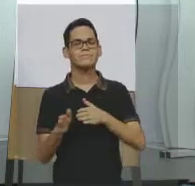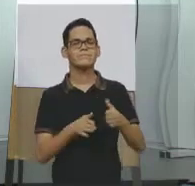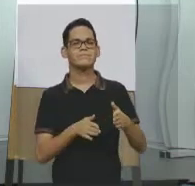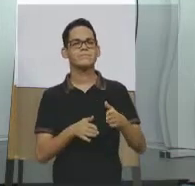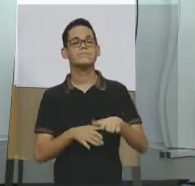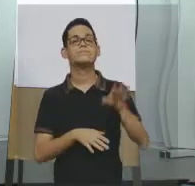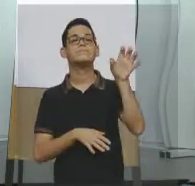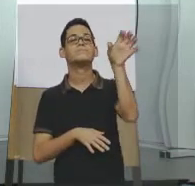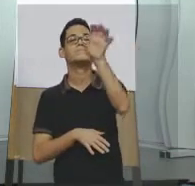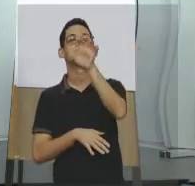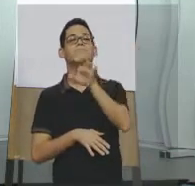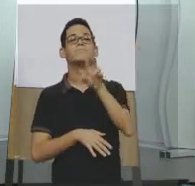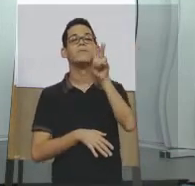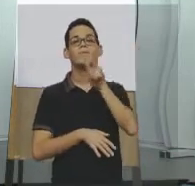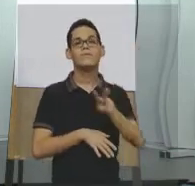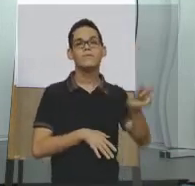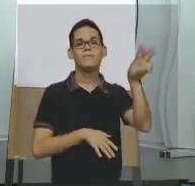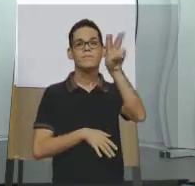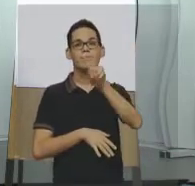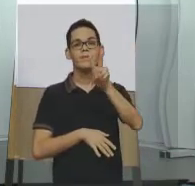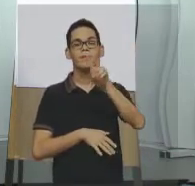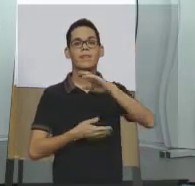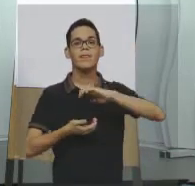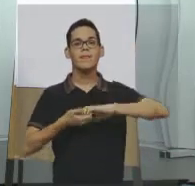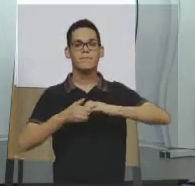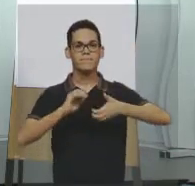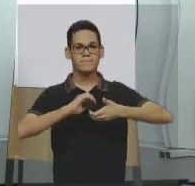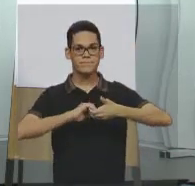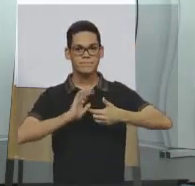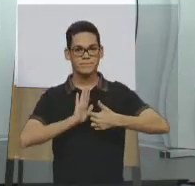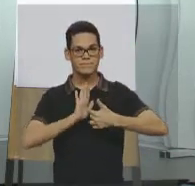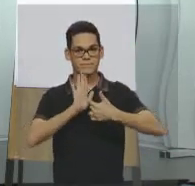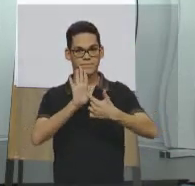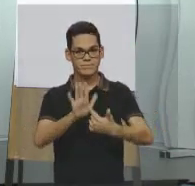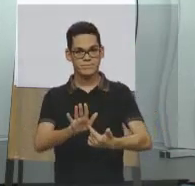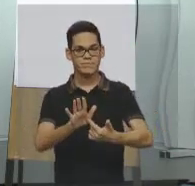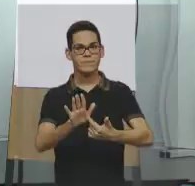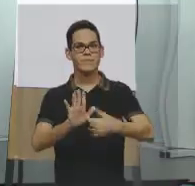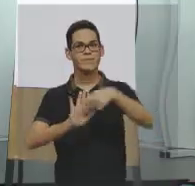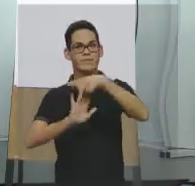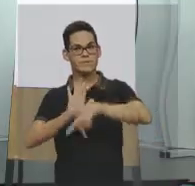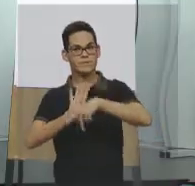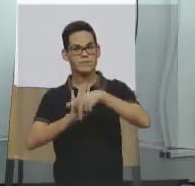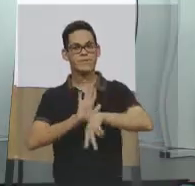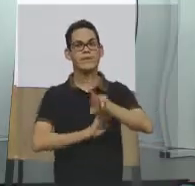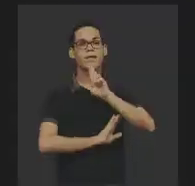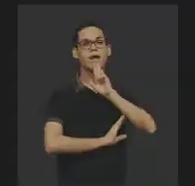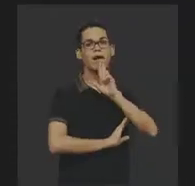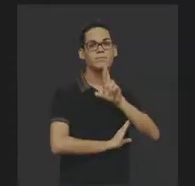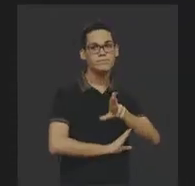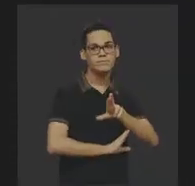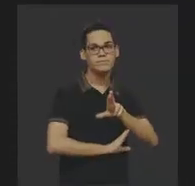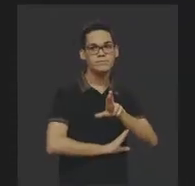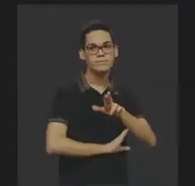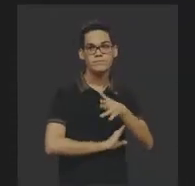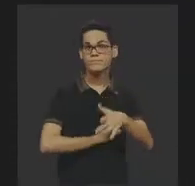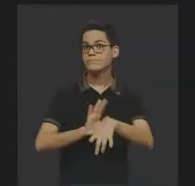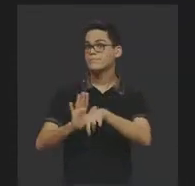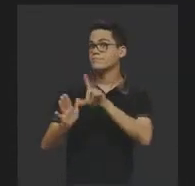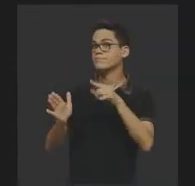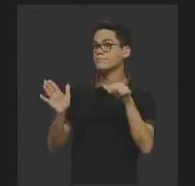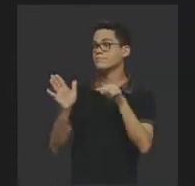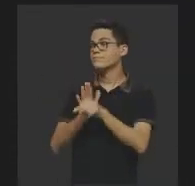mapa das placas litosféricas apresentado neste plano de estudo, responda. Antes de ver as